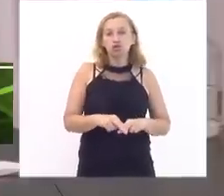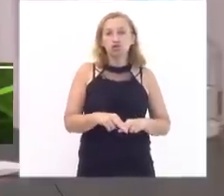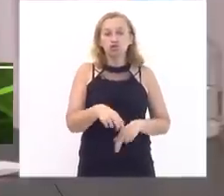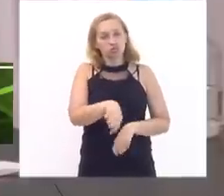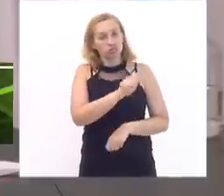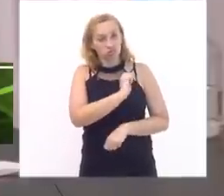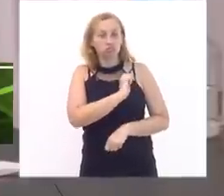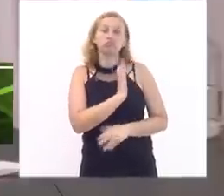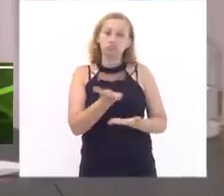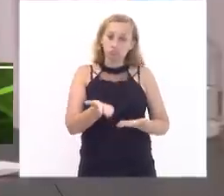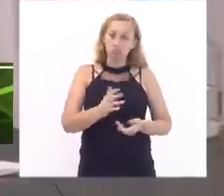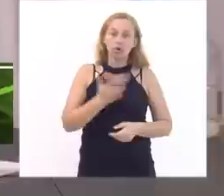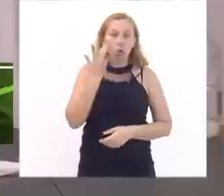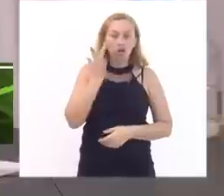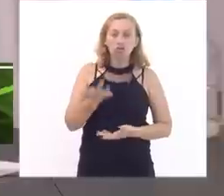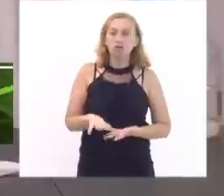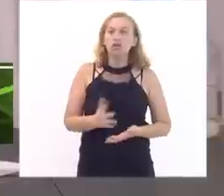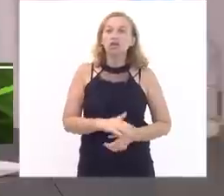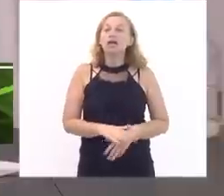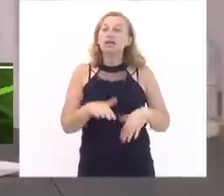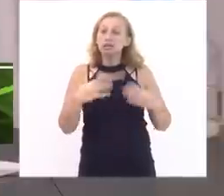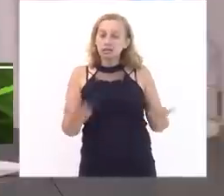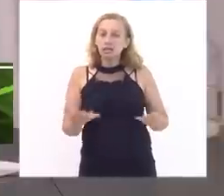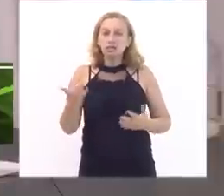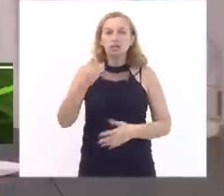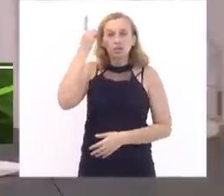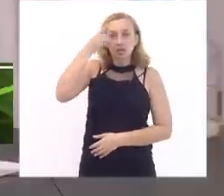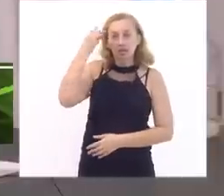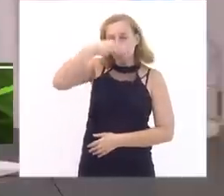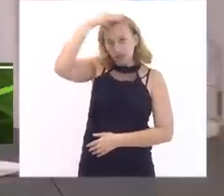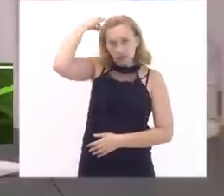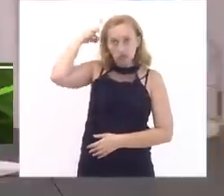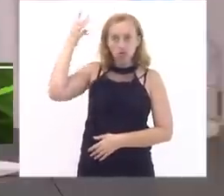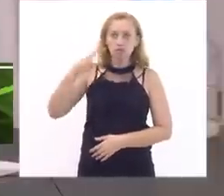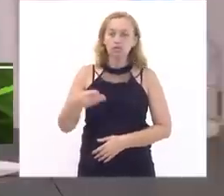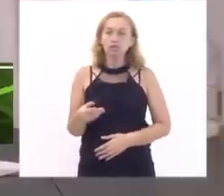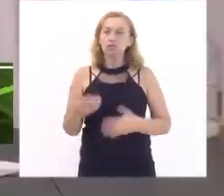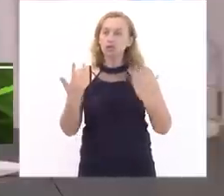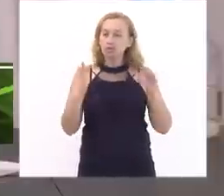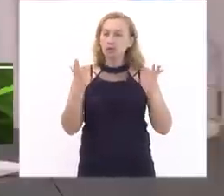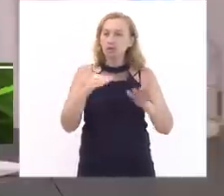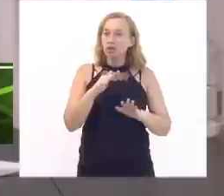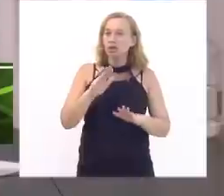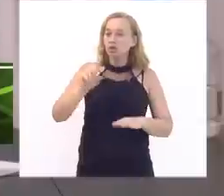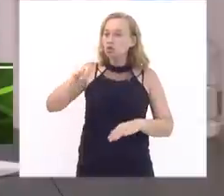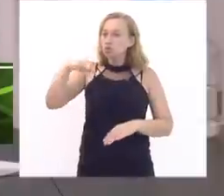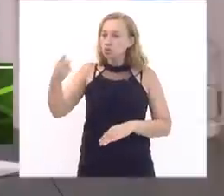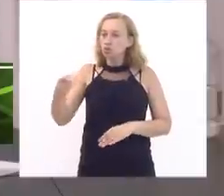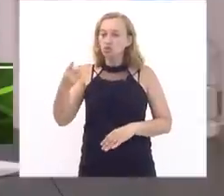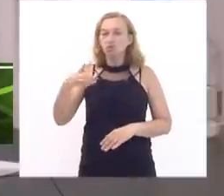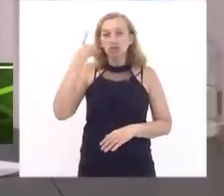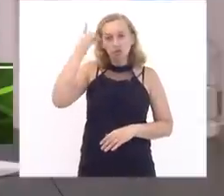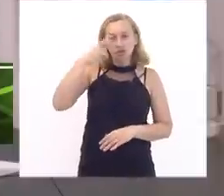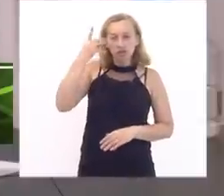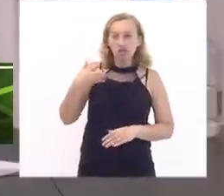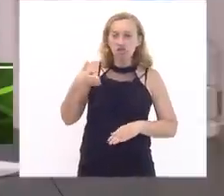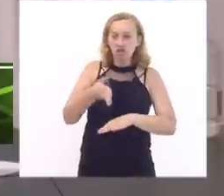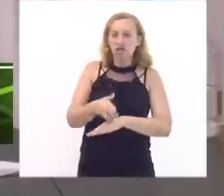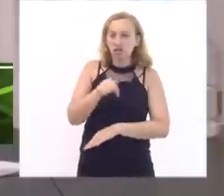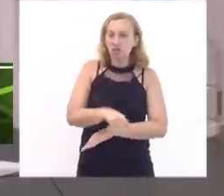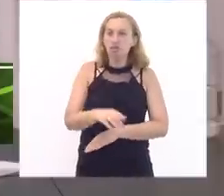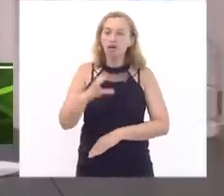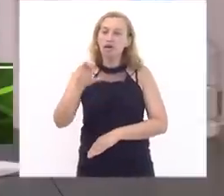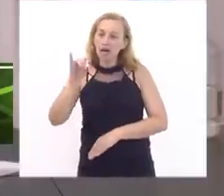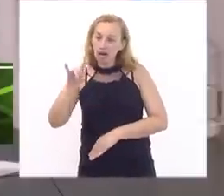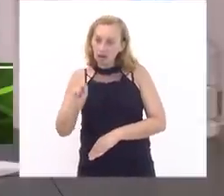acho. Então, deputado Márcio, saudar os outros parlamentares que chegaram agora, deputado Carlos,